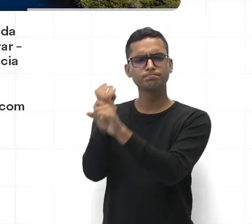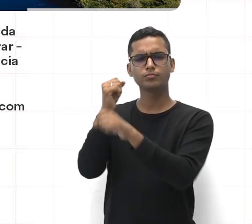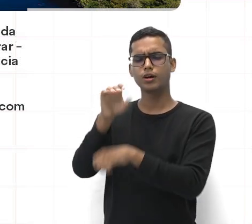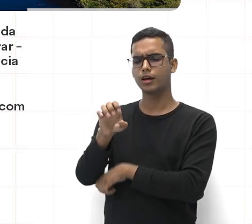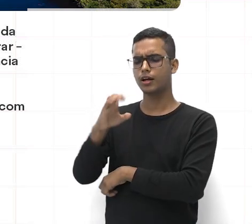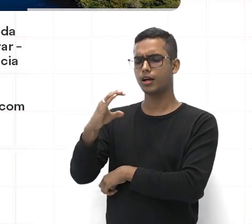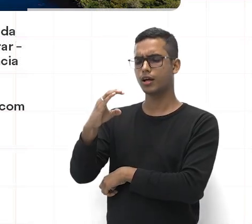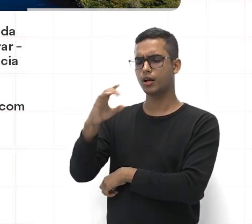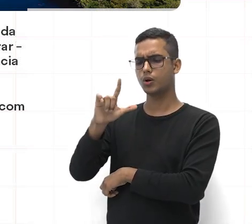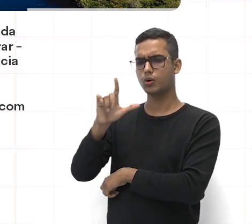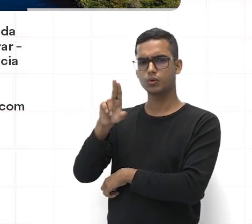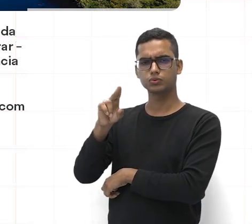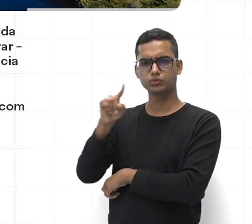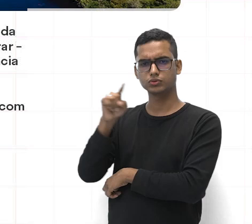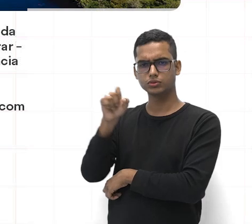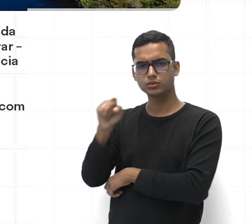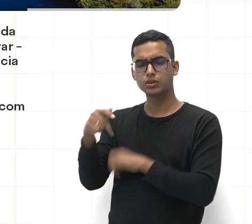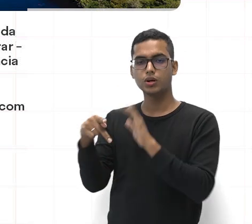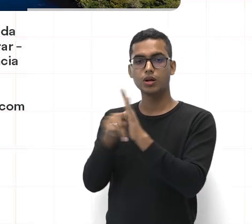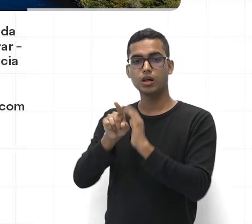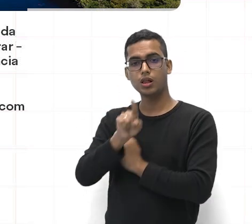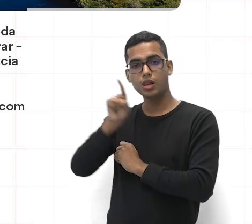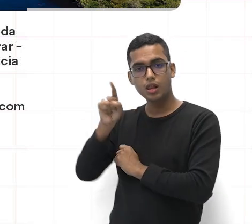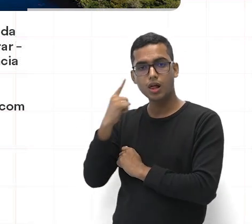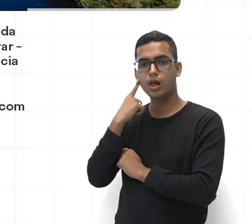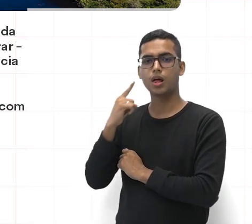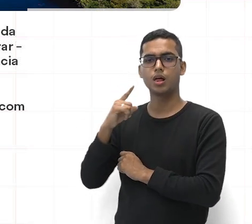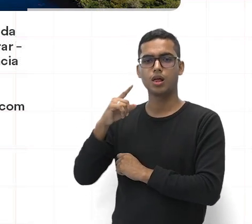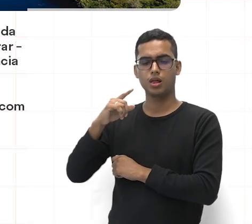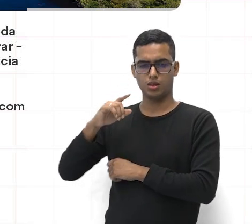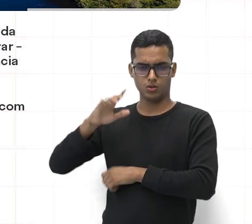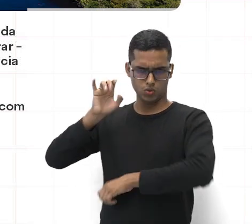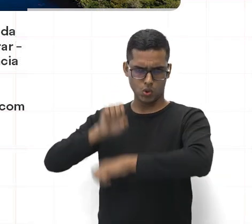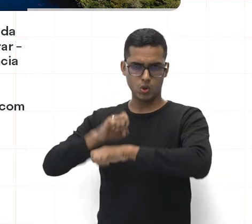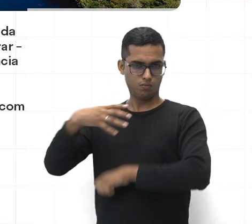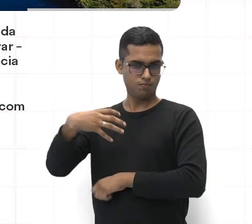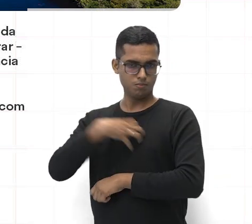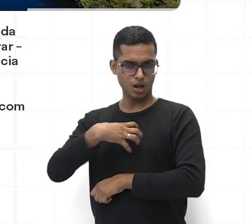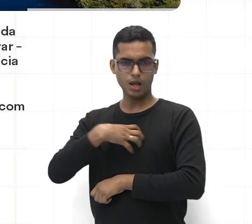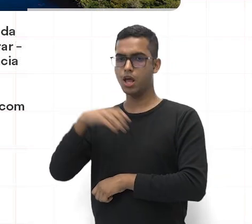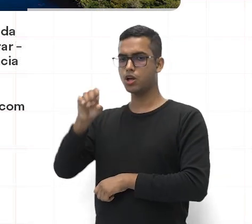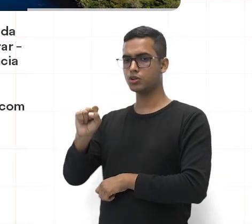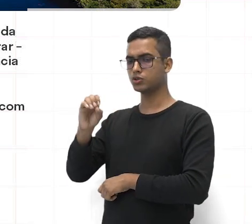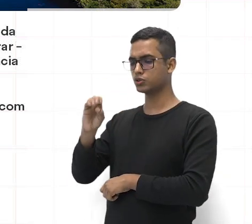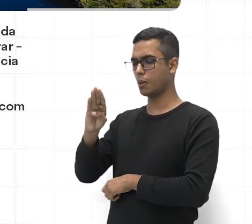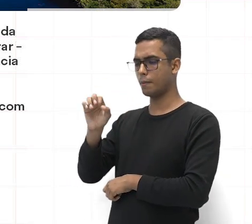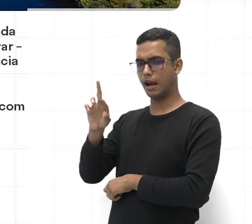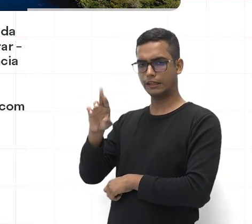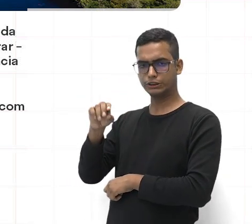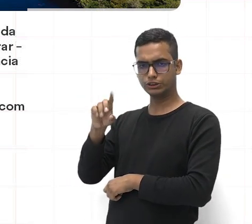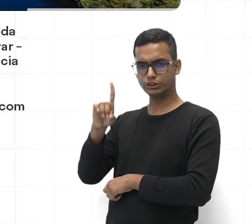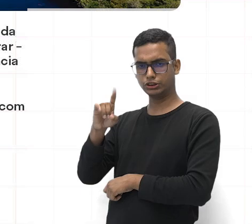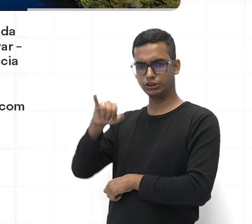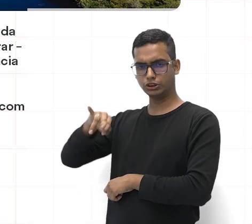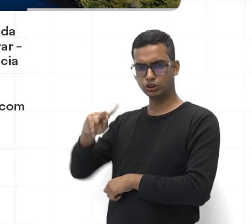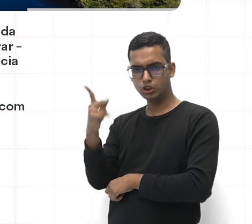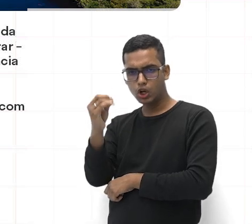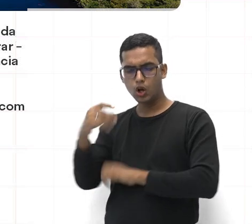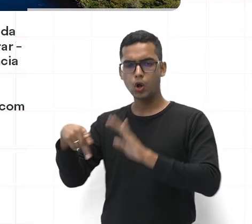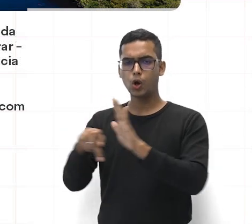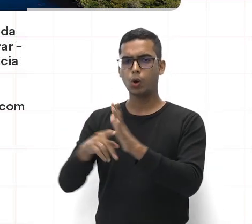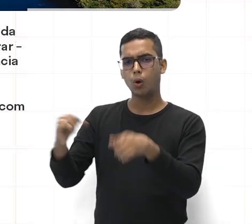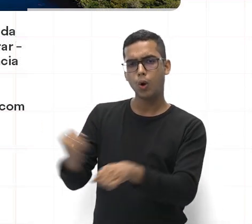por exemplo a eclusa de Sobradinho lá na Bahia, né, onde nós temos aí uma construção que